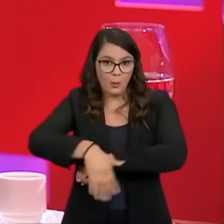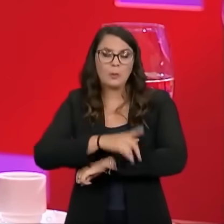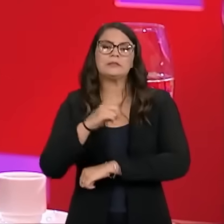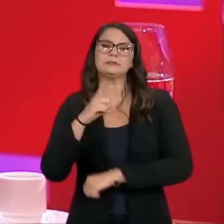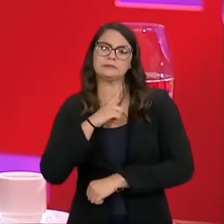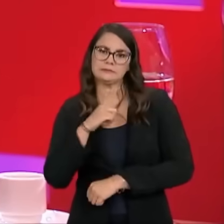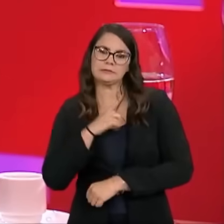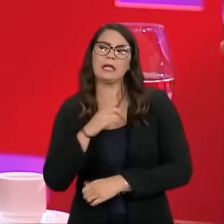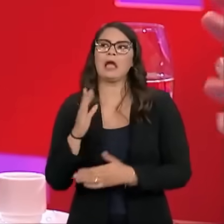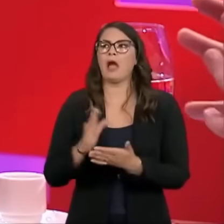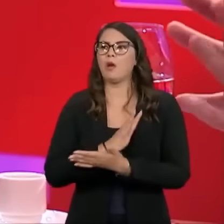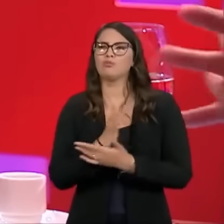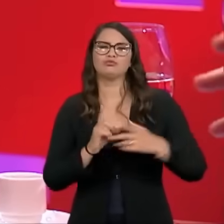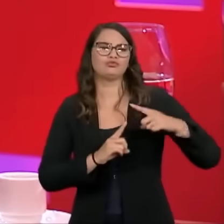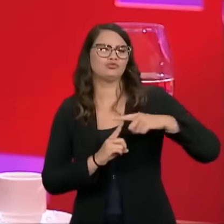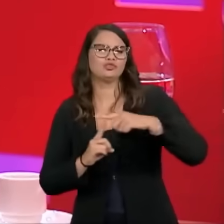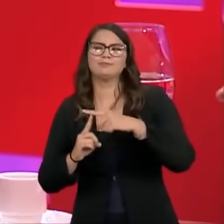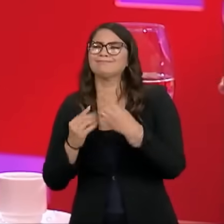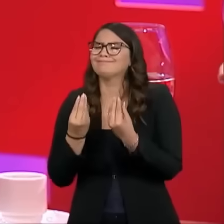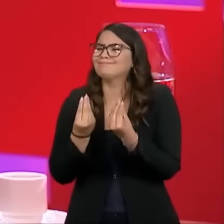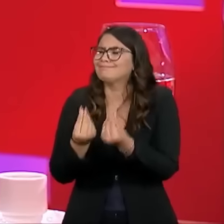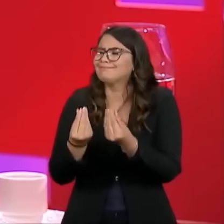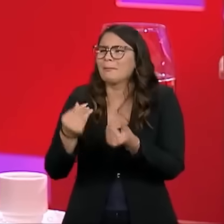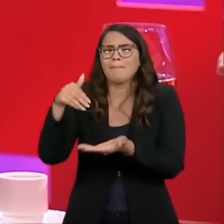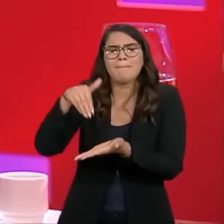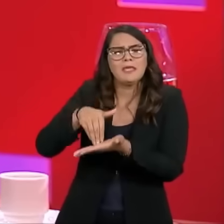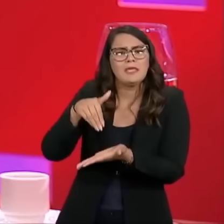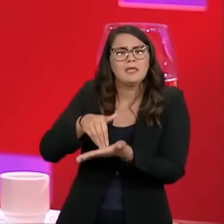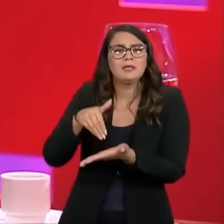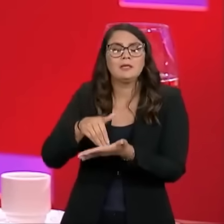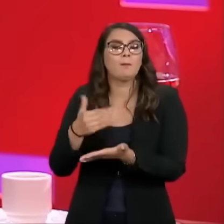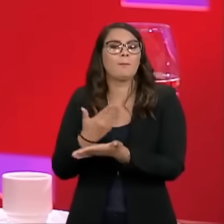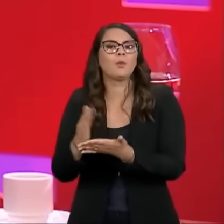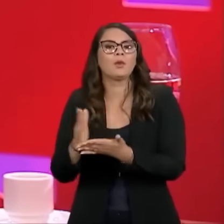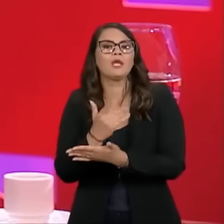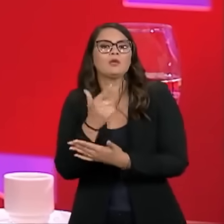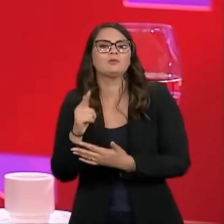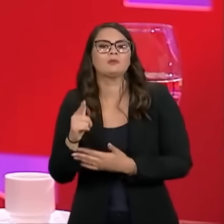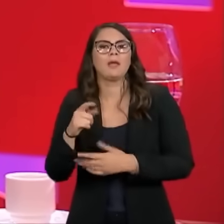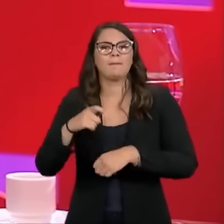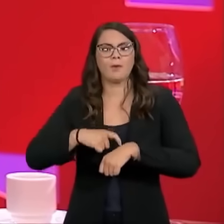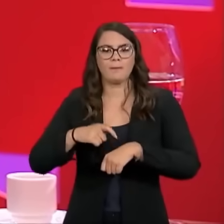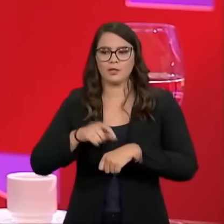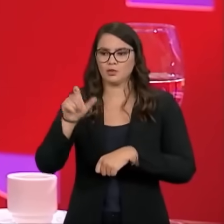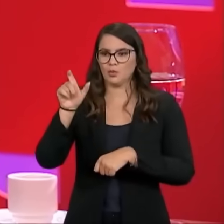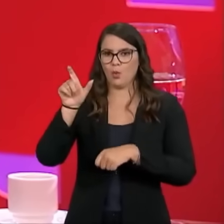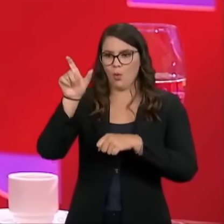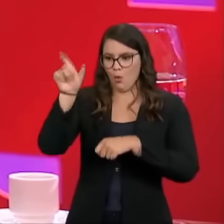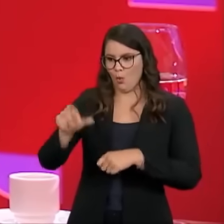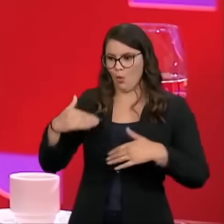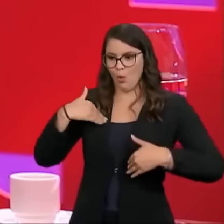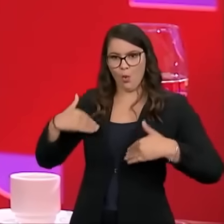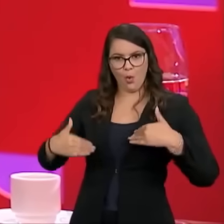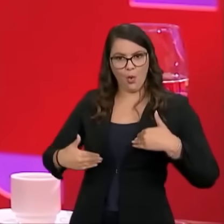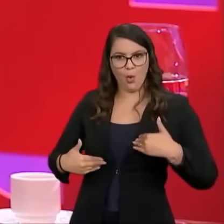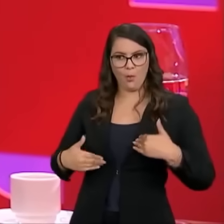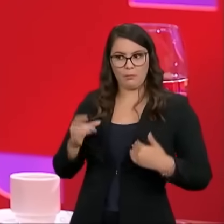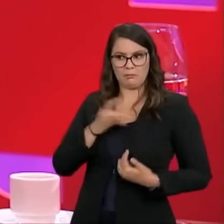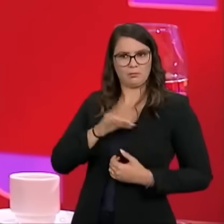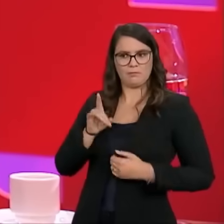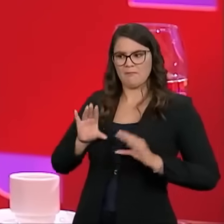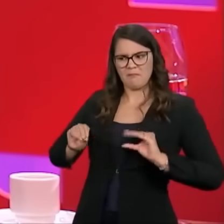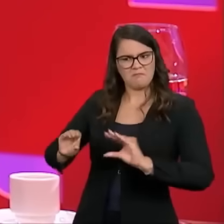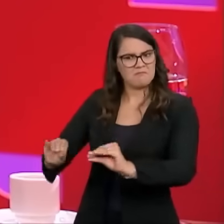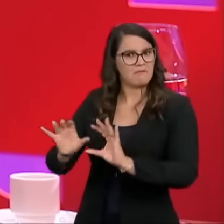tipo ainda que muito mínimo porque não se hudora na execução de um corpo de uma travesti no Brasil não à toa nós somos esse